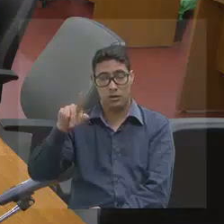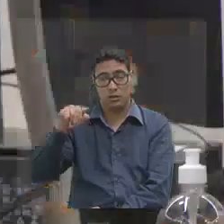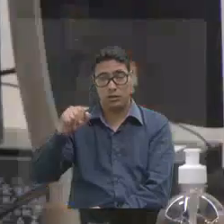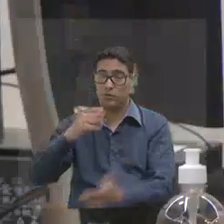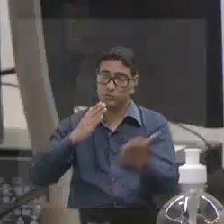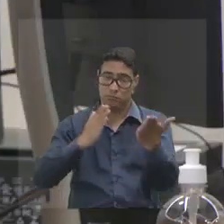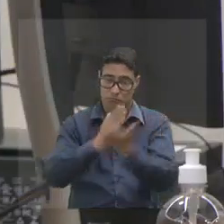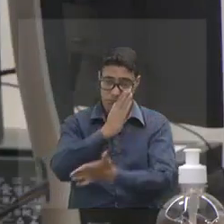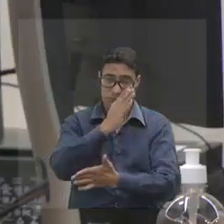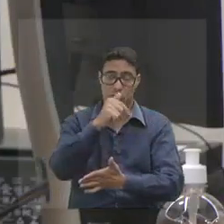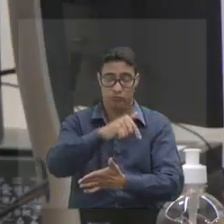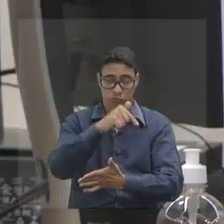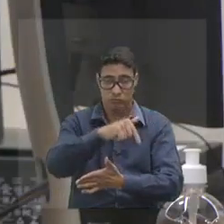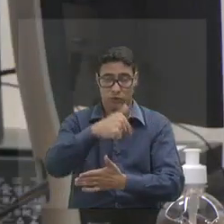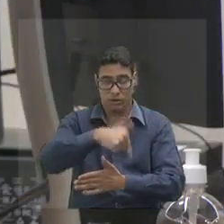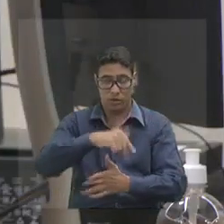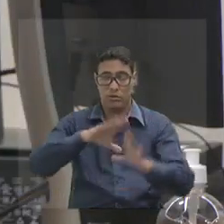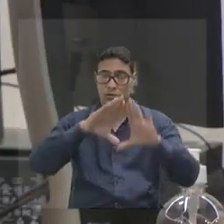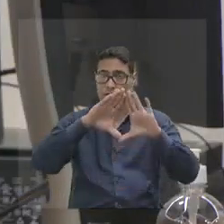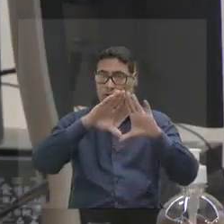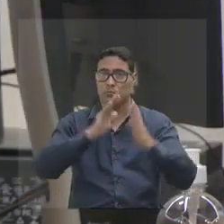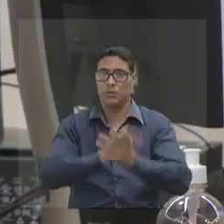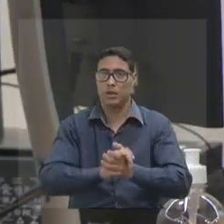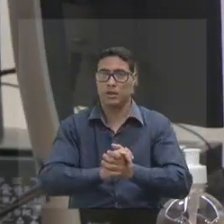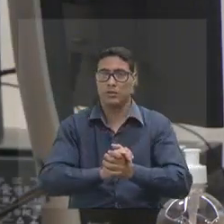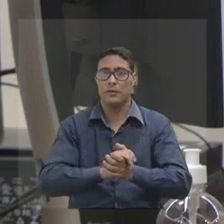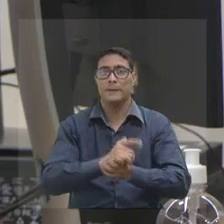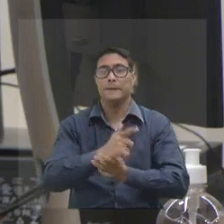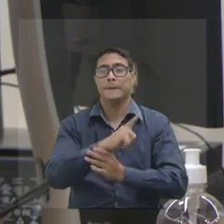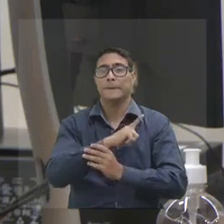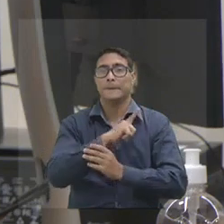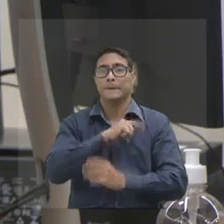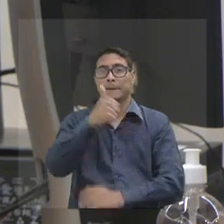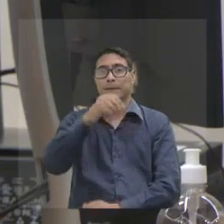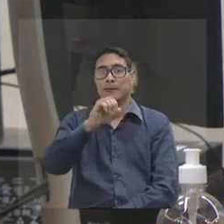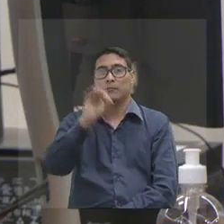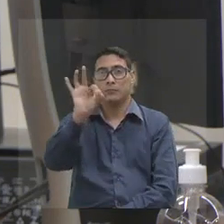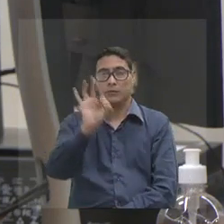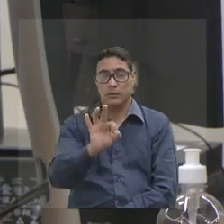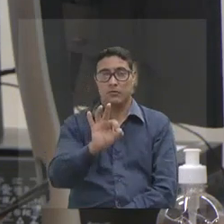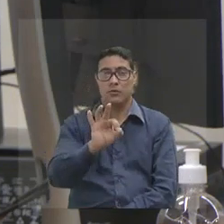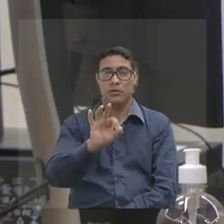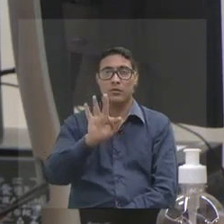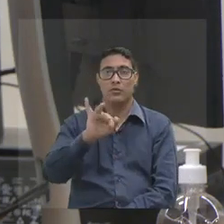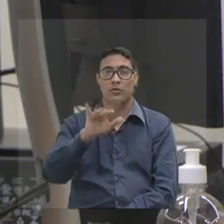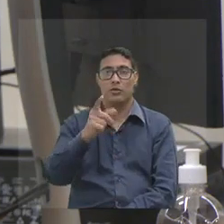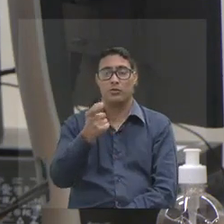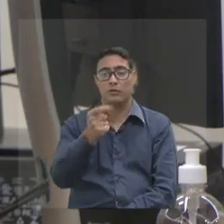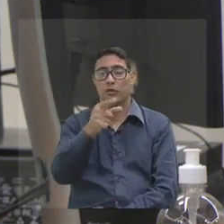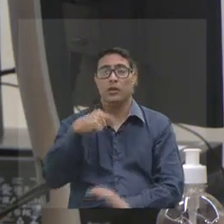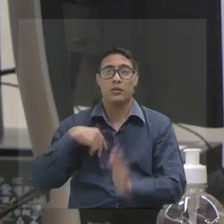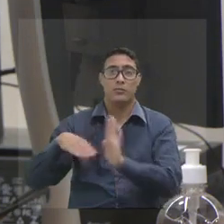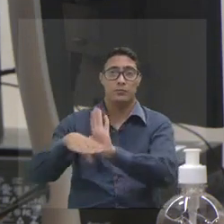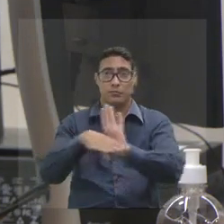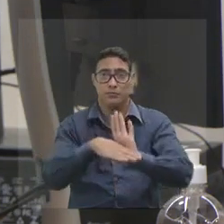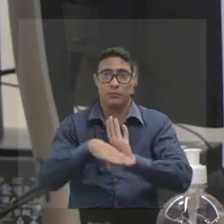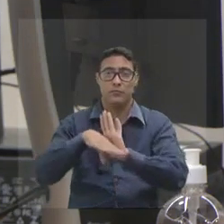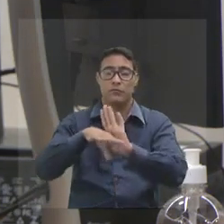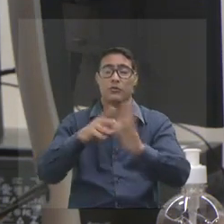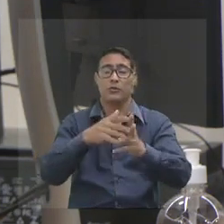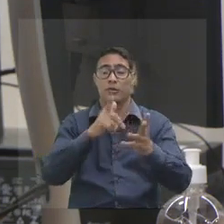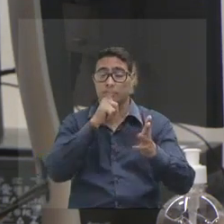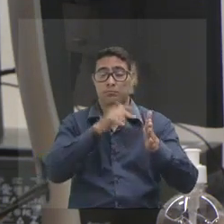renovação do freio daqui na Assembleia né garantindo inclusive 10% do vidro né Para apoiar os comitês de bacia